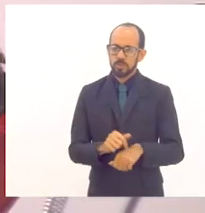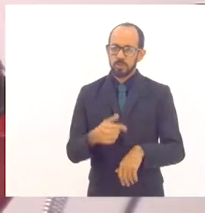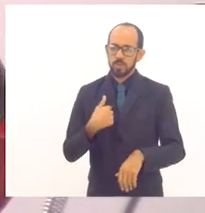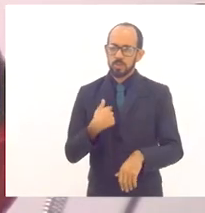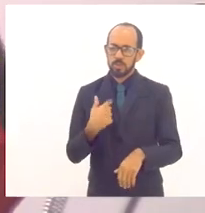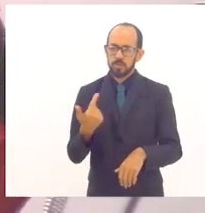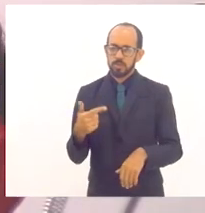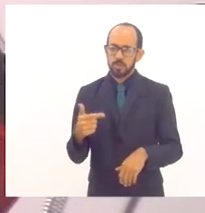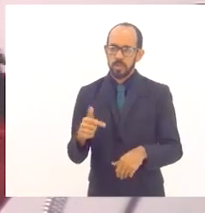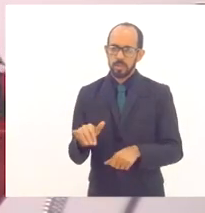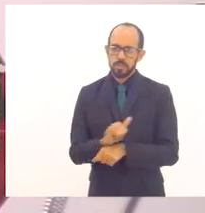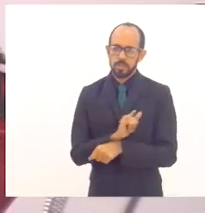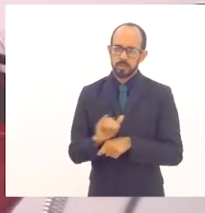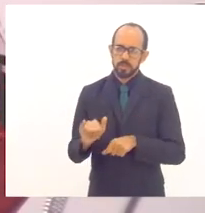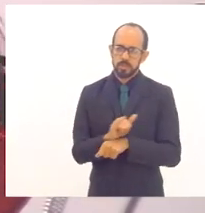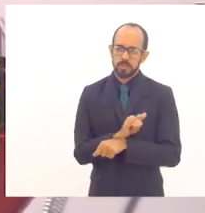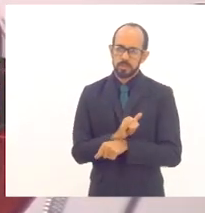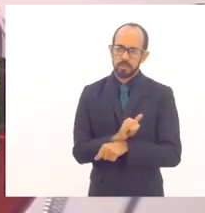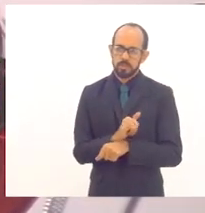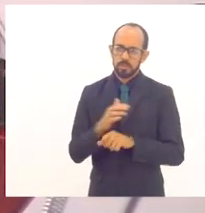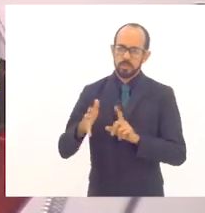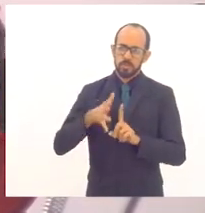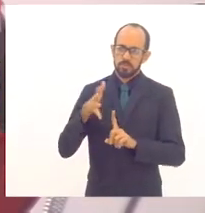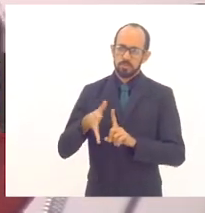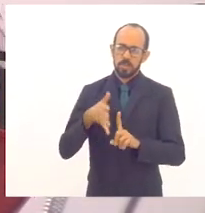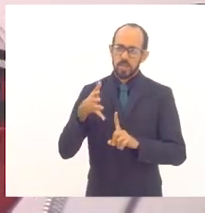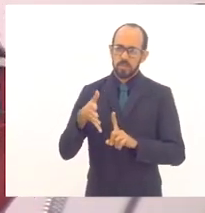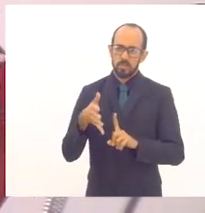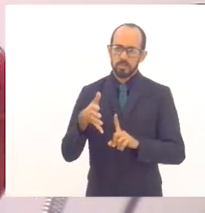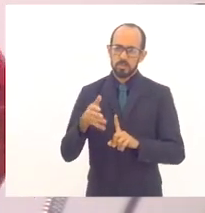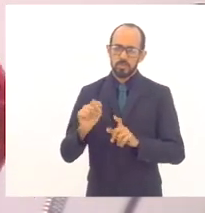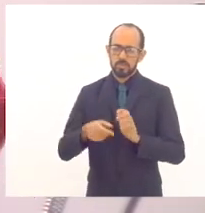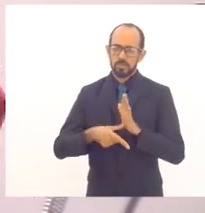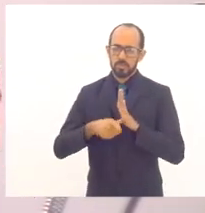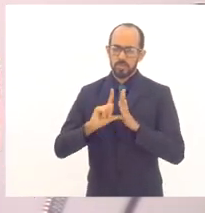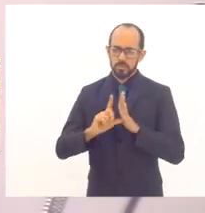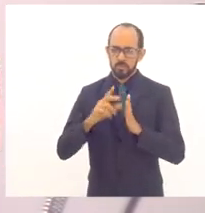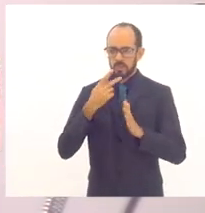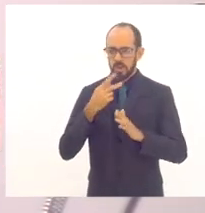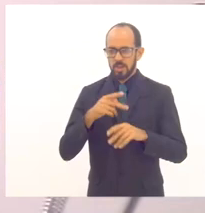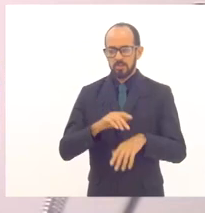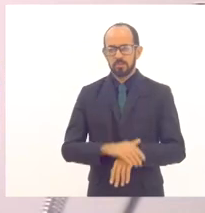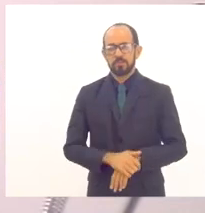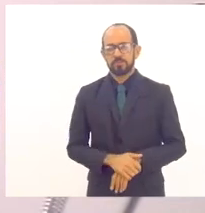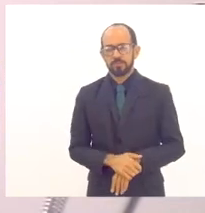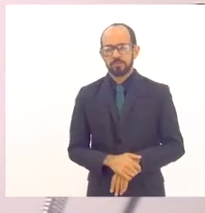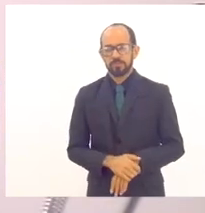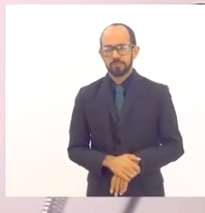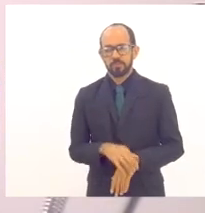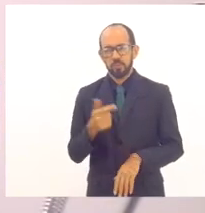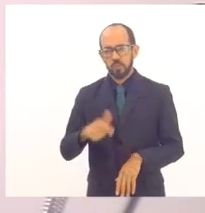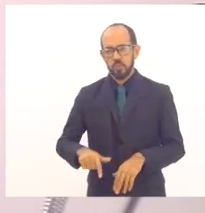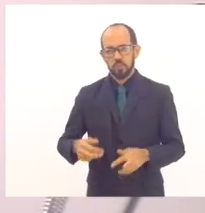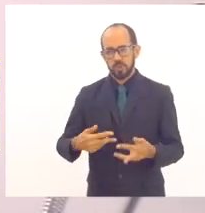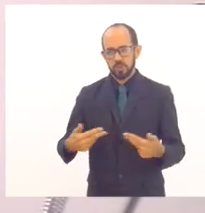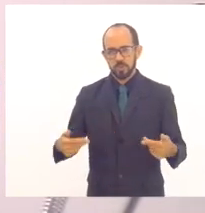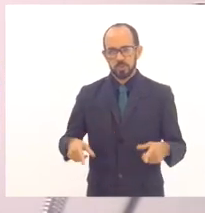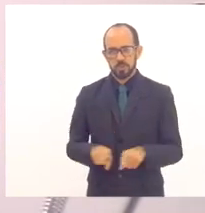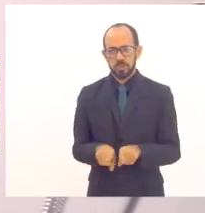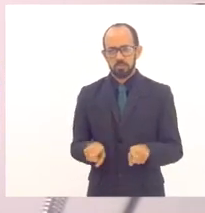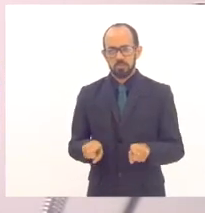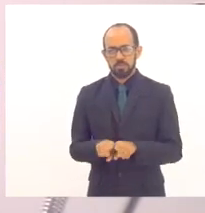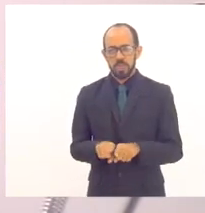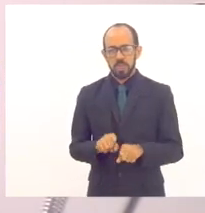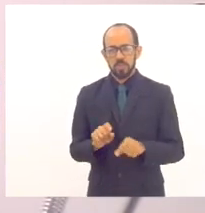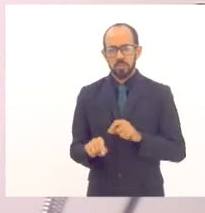essa maleabilidade com as palavras do que aqueles que me antecederam. Um outro ponto que eu gostaria de deixar claro é que